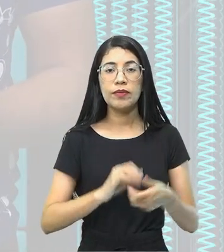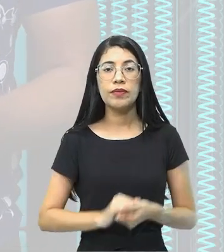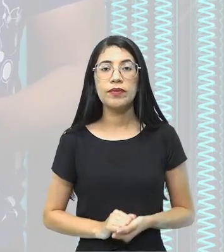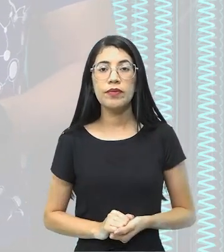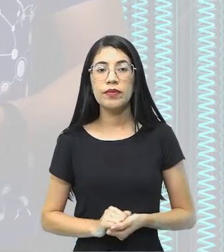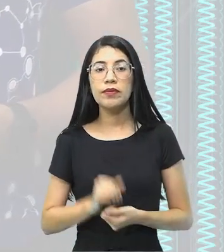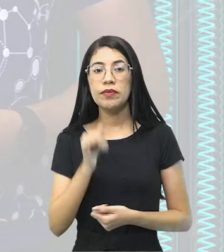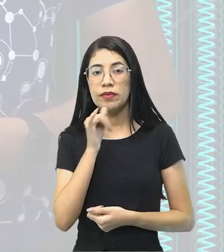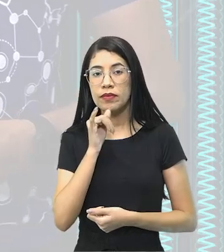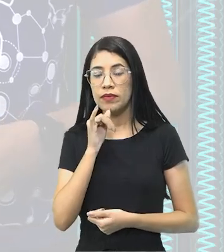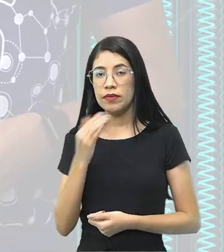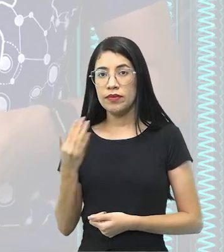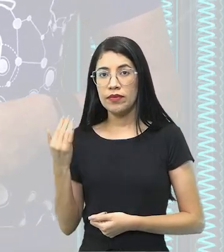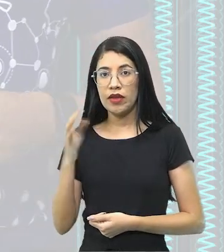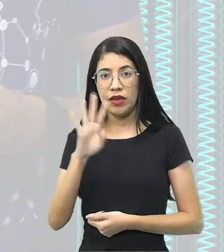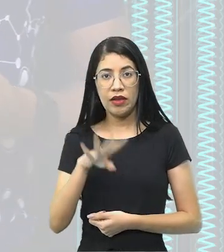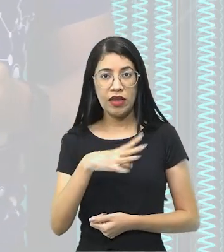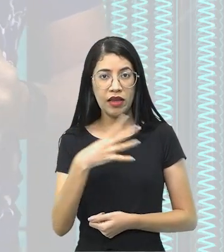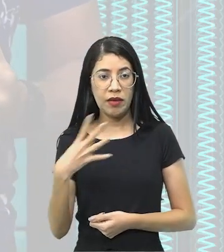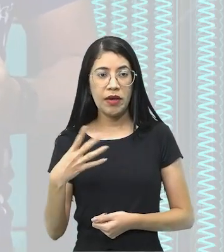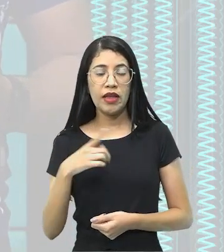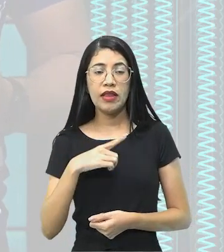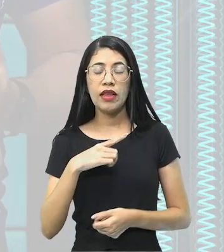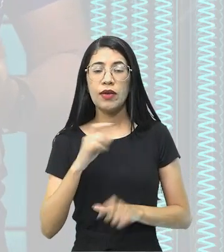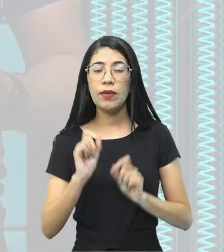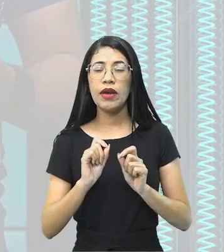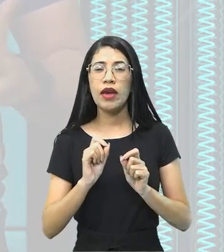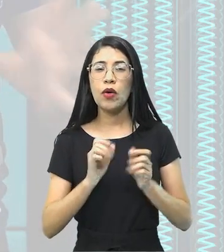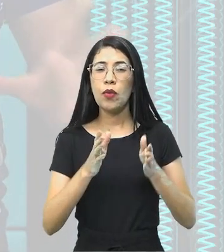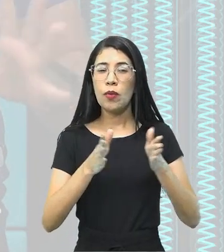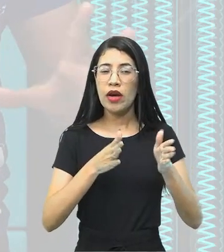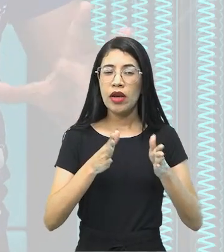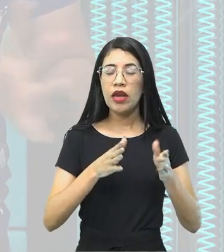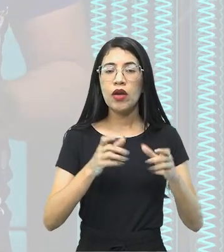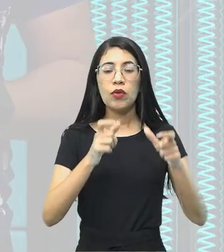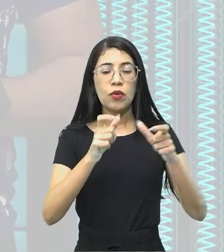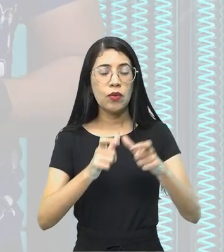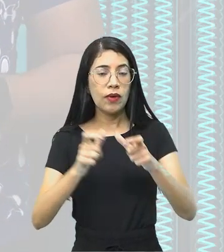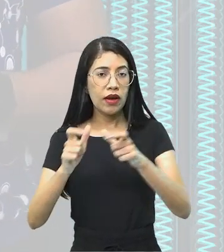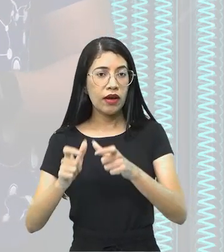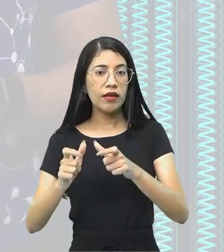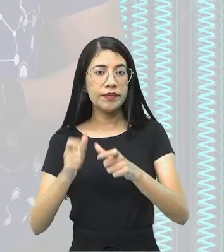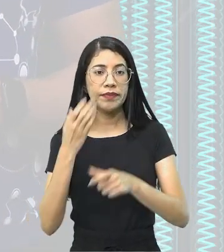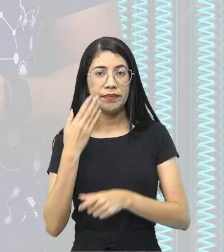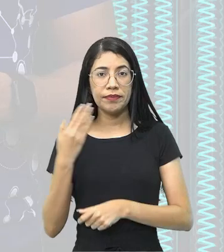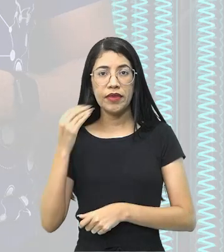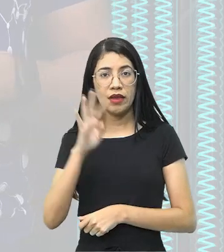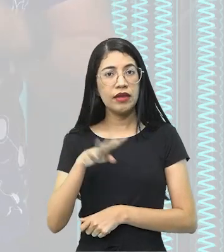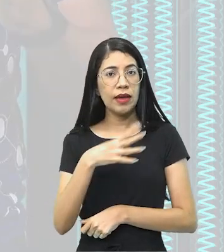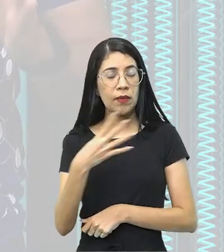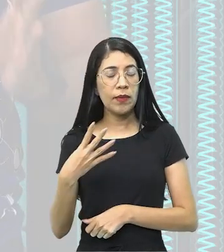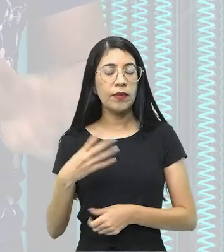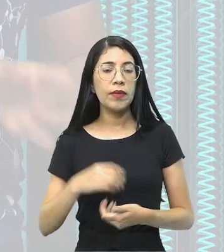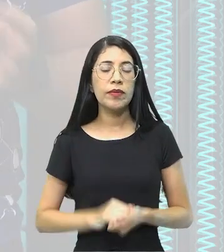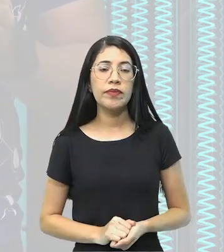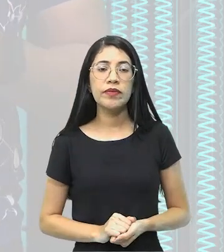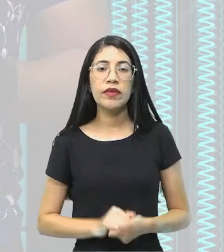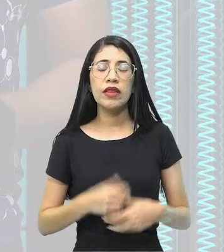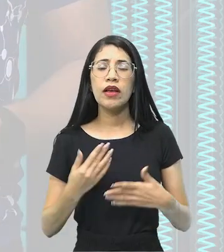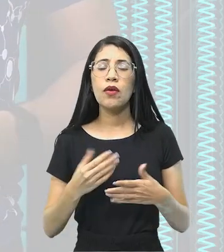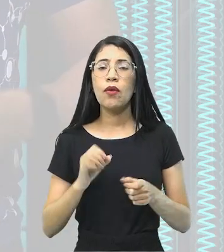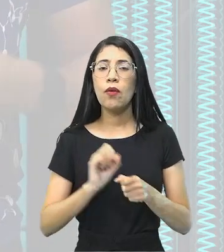Acompanhem comigo. Olha só, nós temos circunstância de tempo, de lugar, nessa primeira parte aí da nossa tabela, né? Quais são